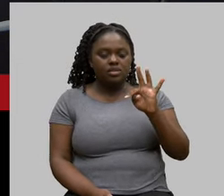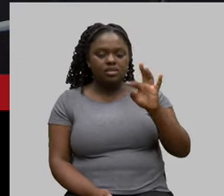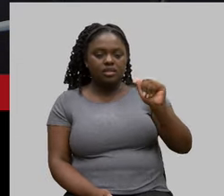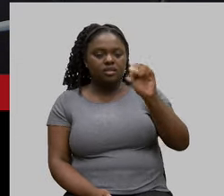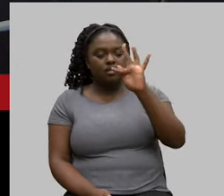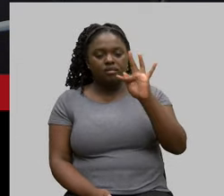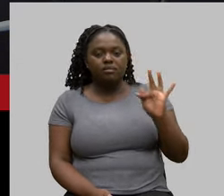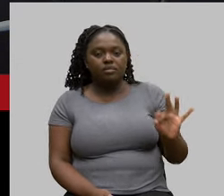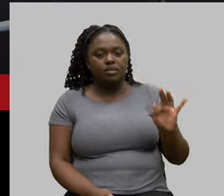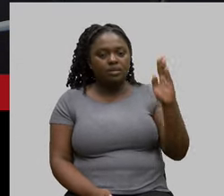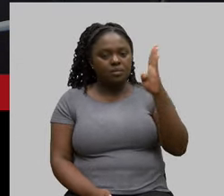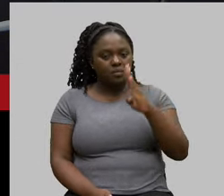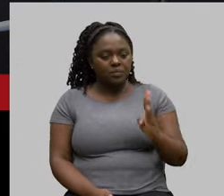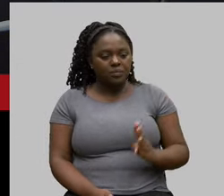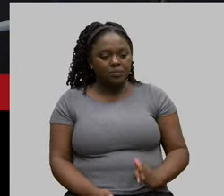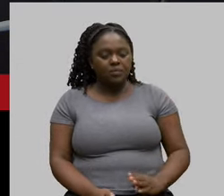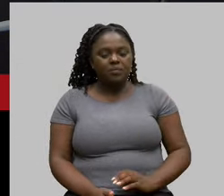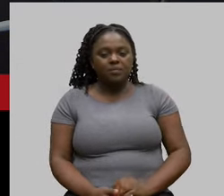anfip